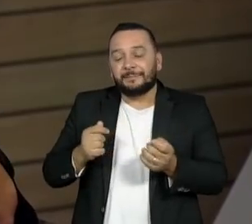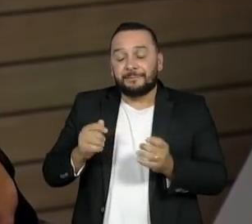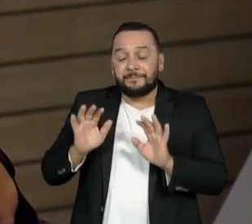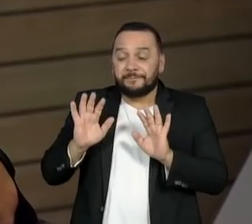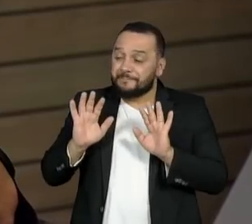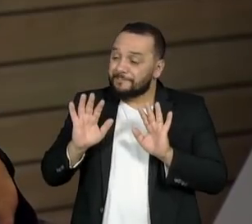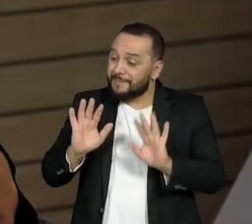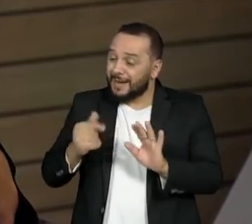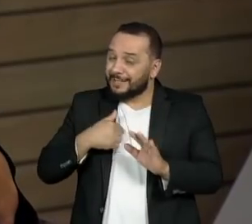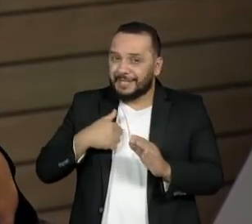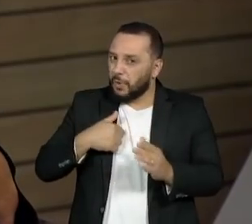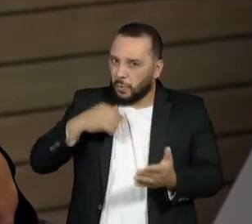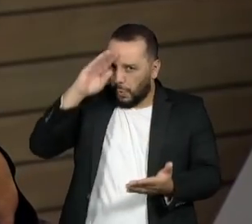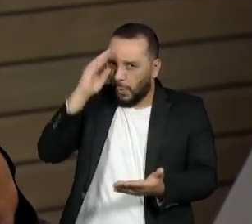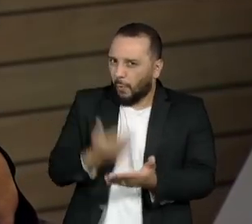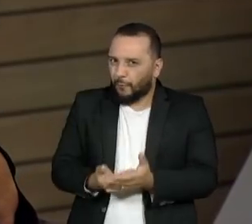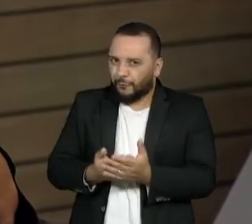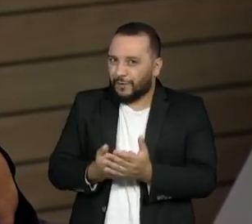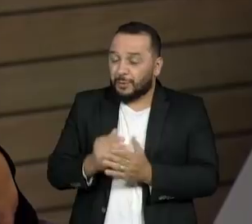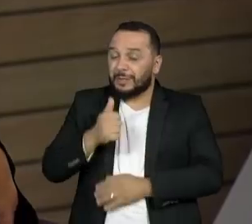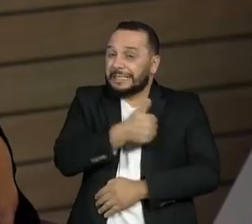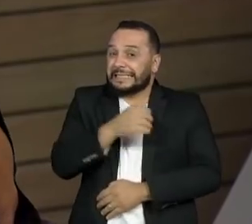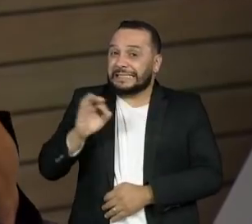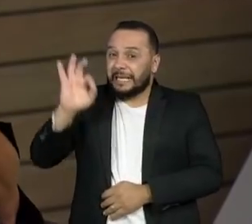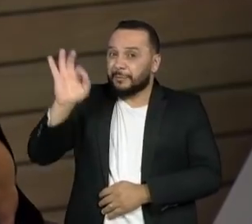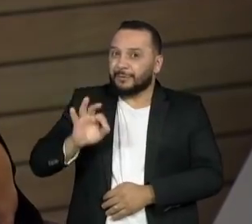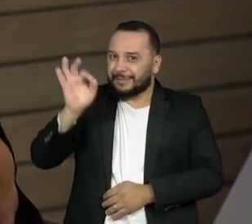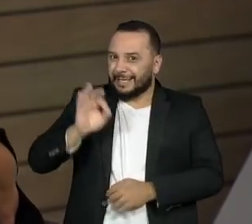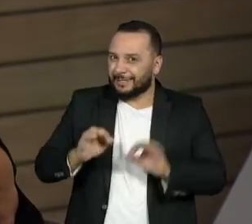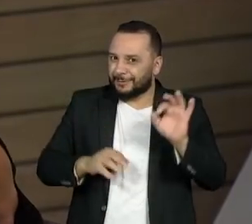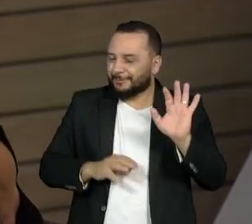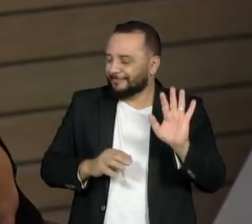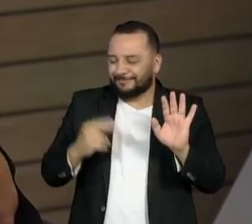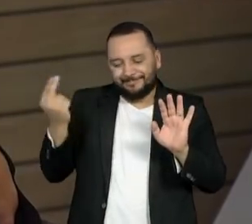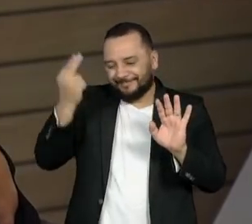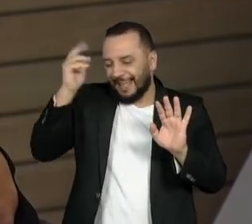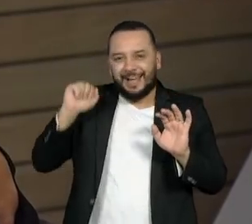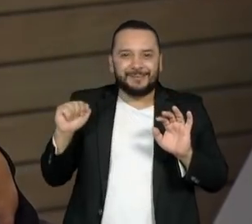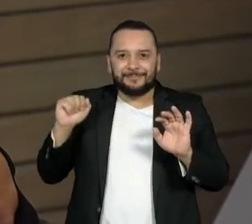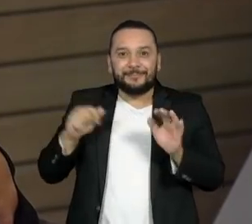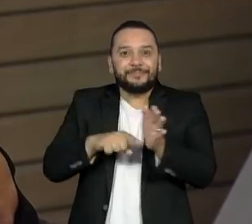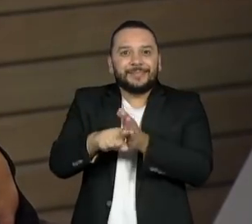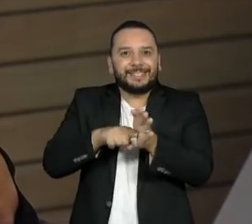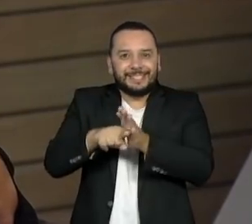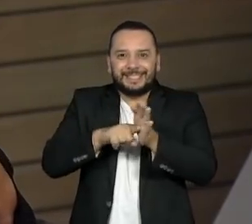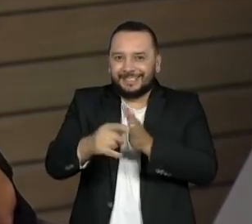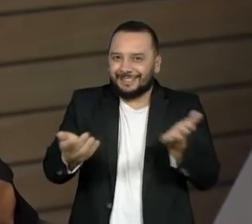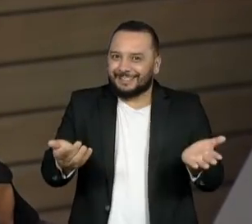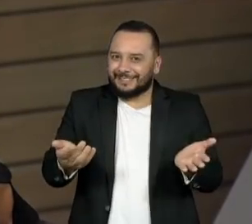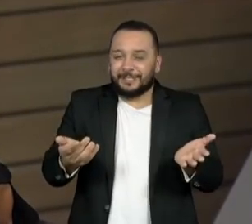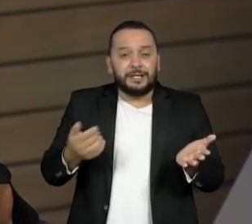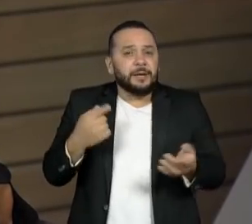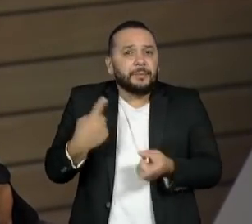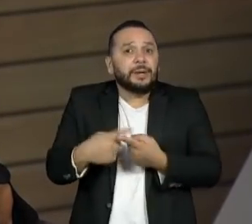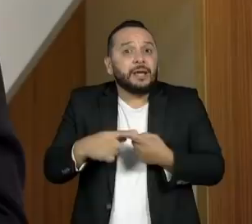com as pesquisas, né? Porque a gente sabe que tem uma série de componentes e que o comparecimento é bastante importante. A seguir,